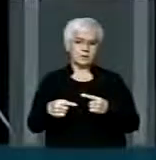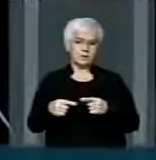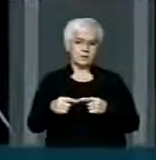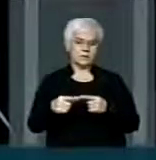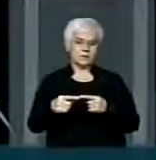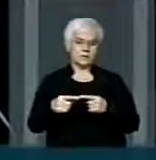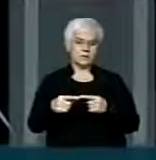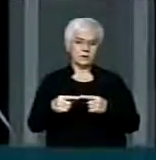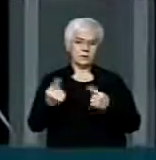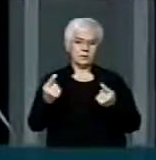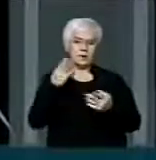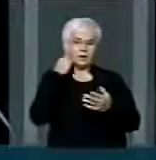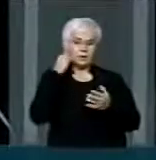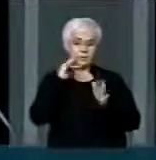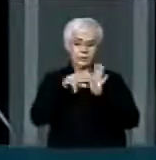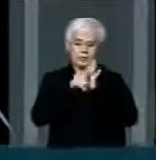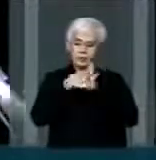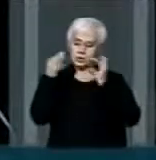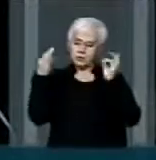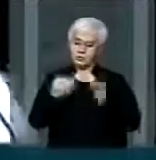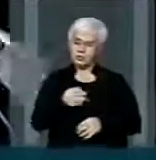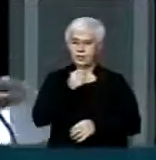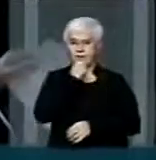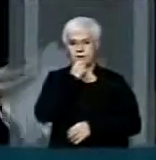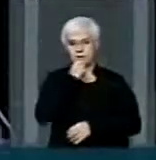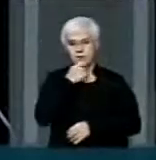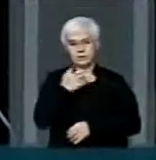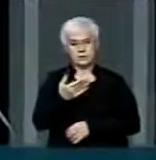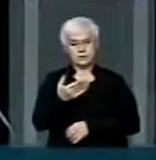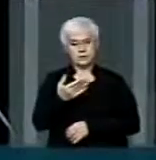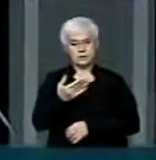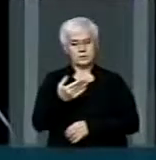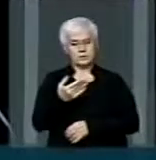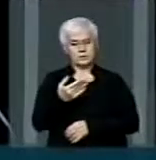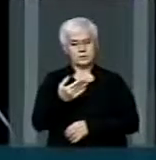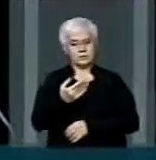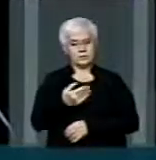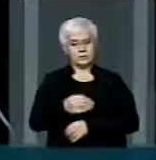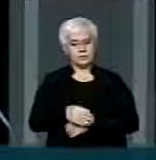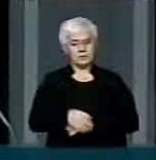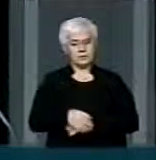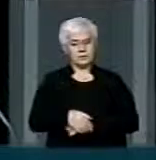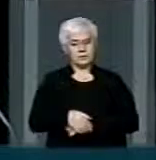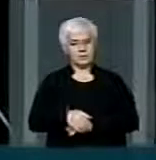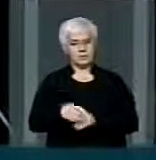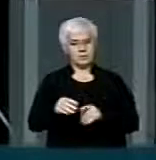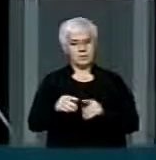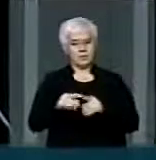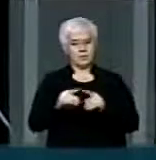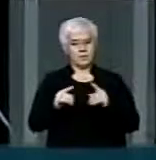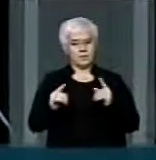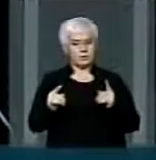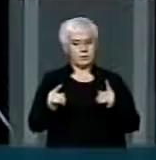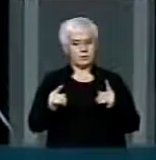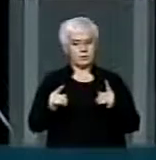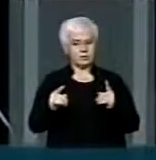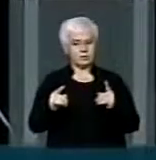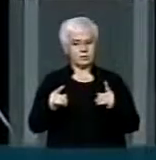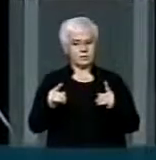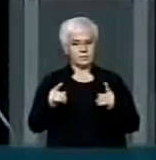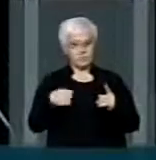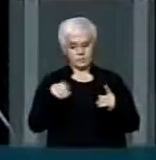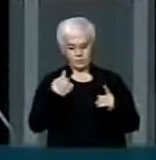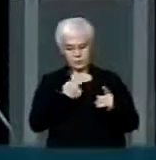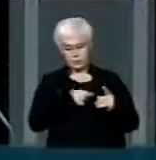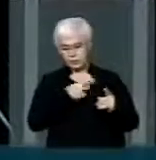perfeitas nesse país. As leis não são perfeitas neste país, mas apesar disso, nós